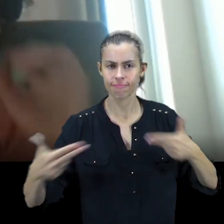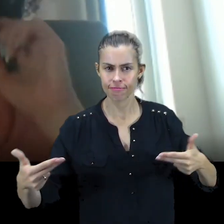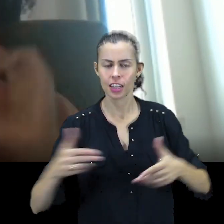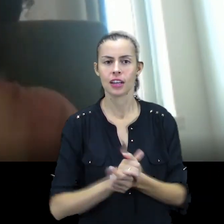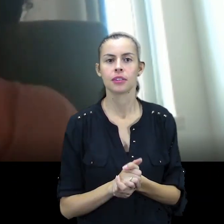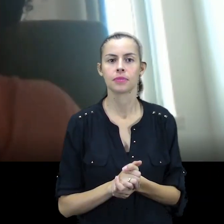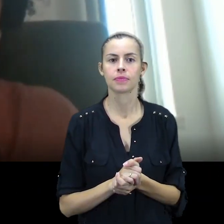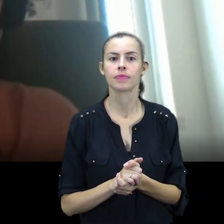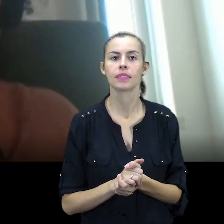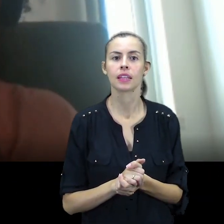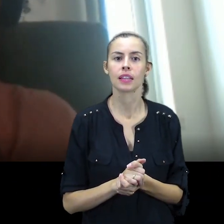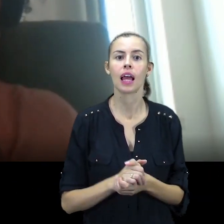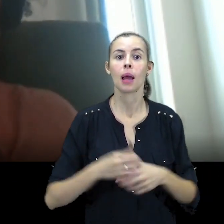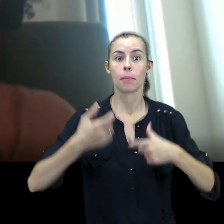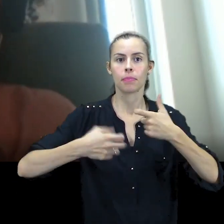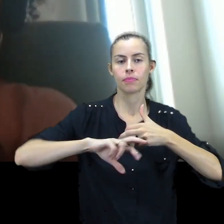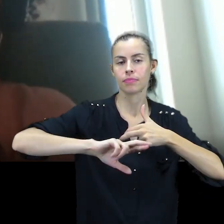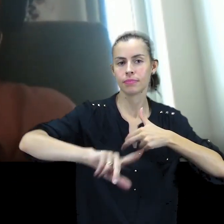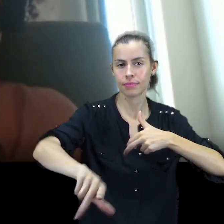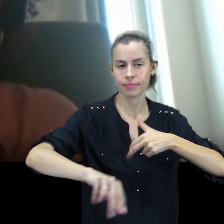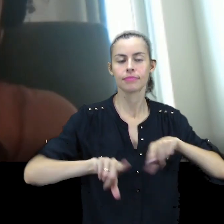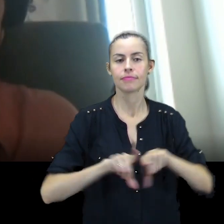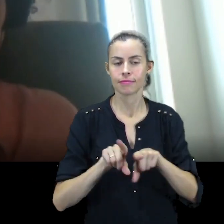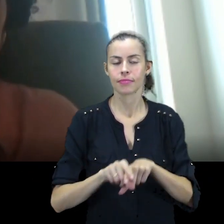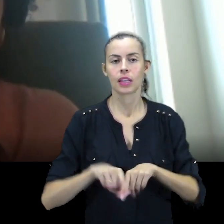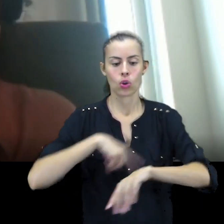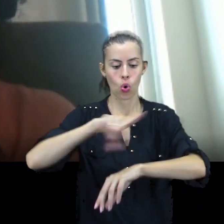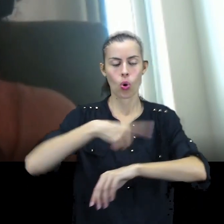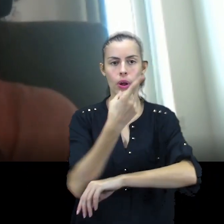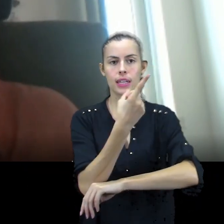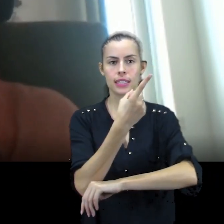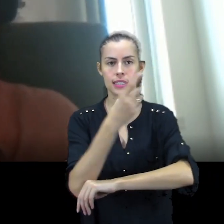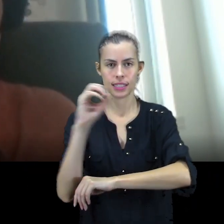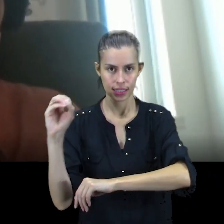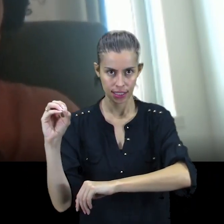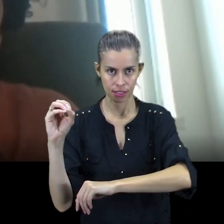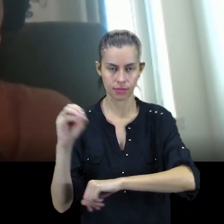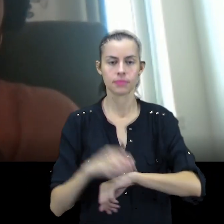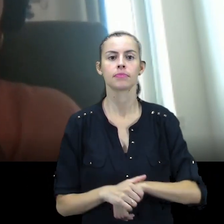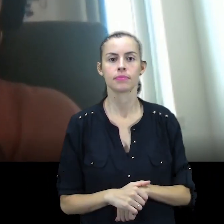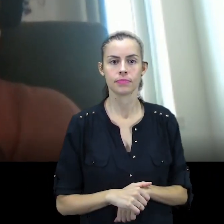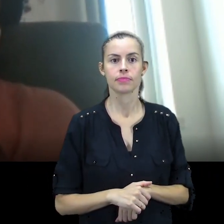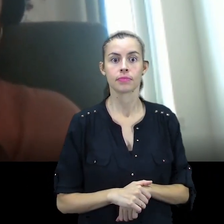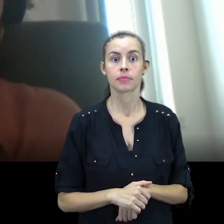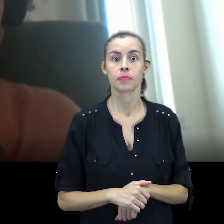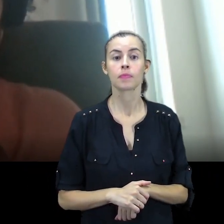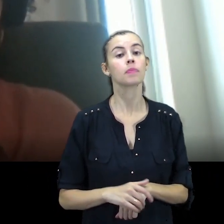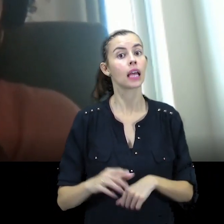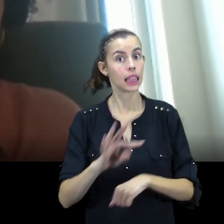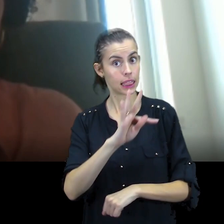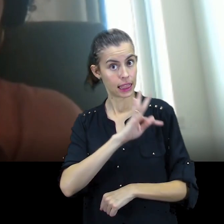muito longo, foram vários meses, 100 horas, mas hoje a gente também tem tido essa dificuldade. Então, o que a gente